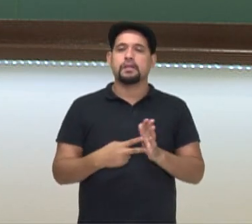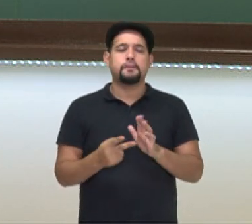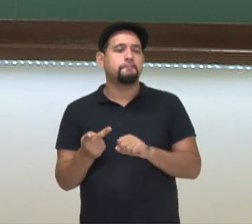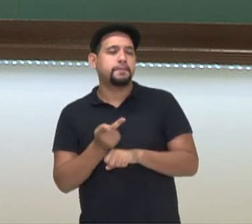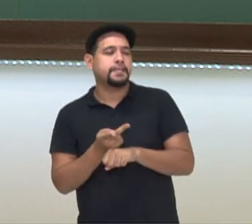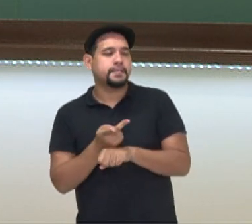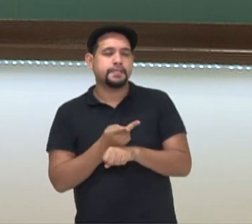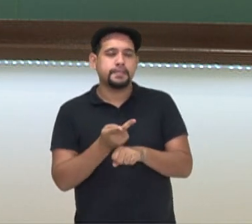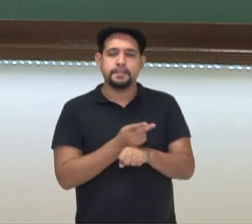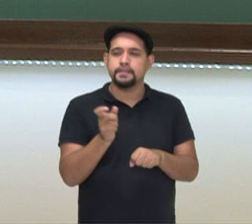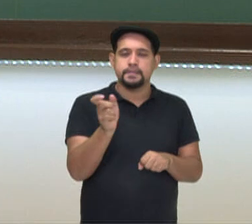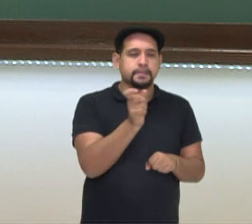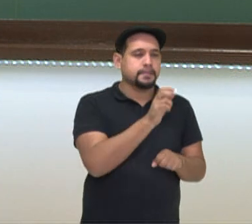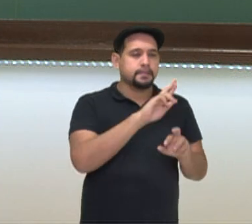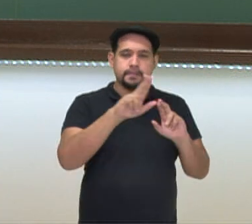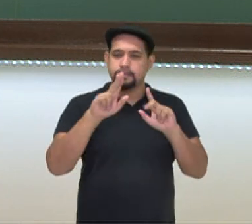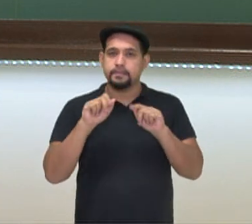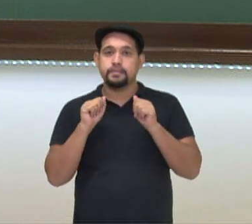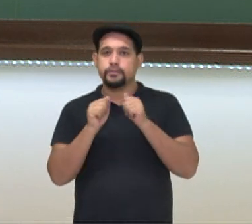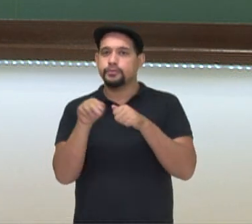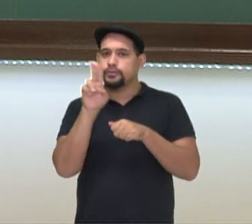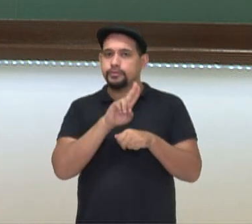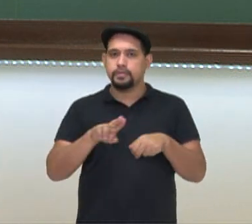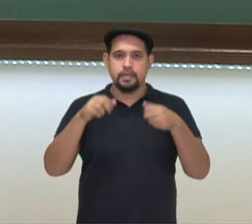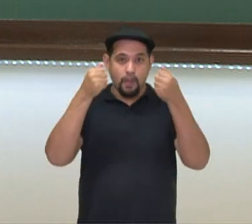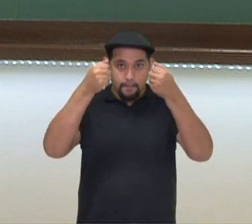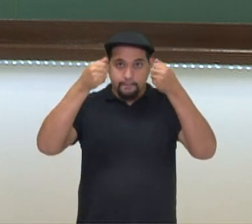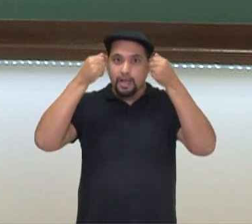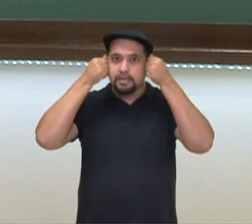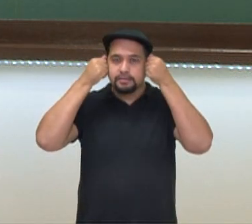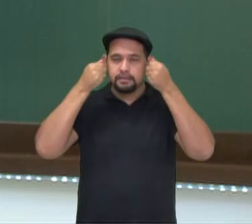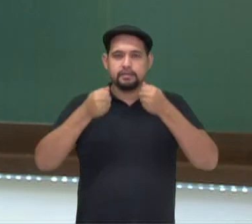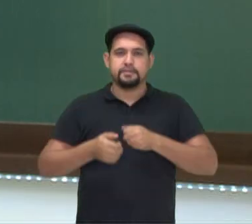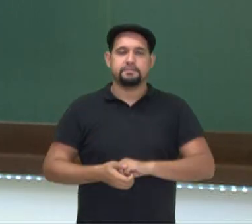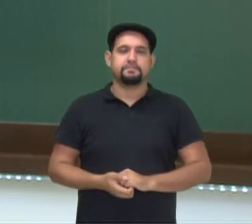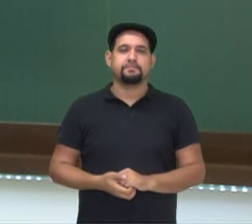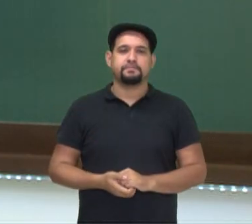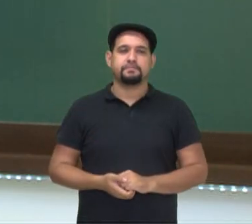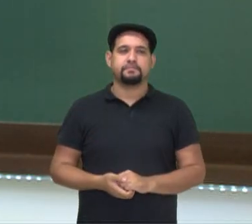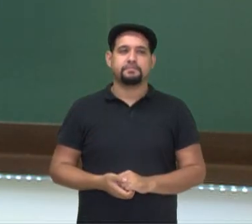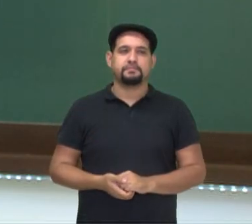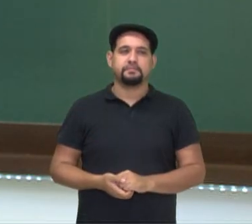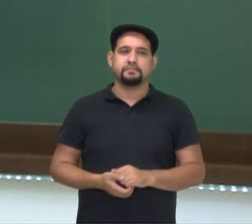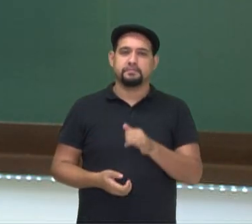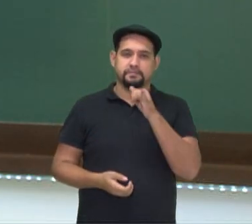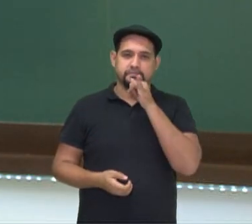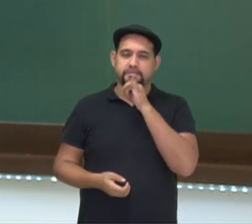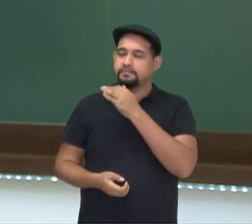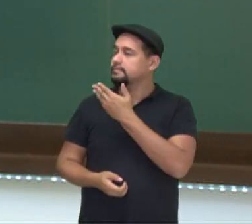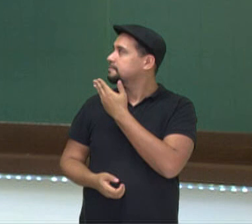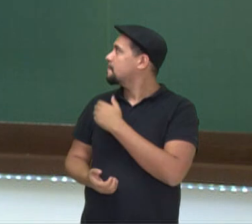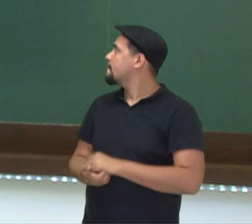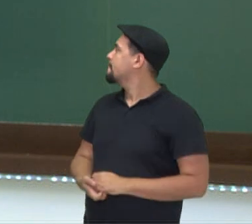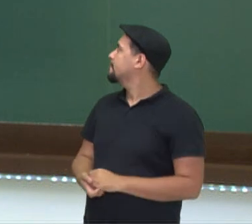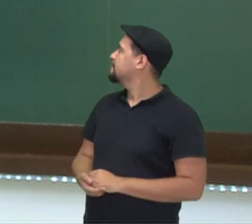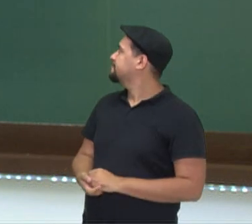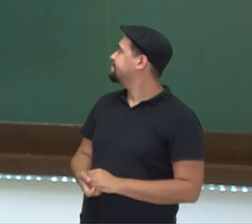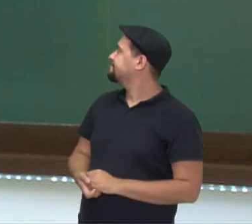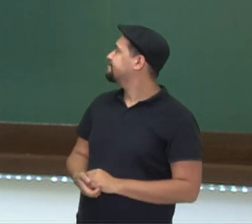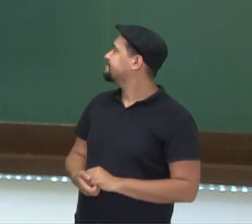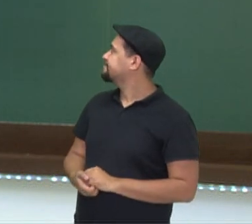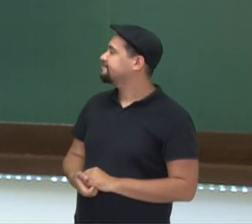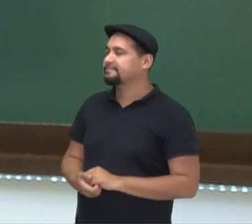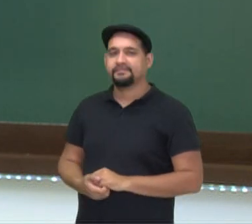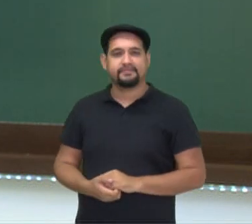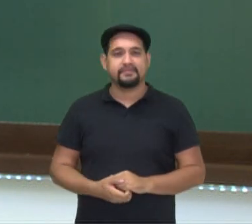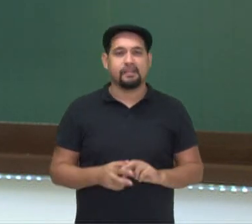buscando os personagens diferentes através das máscaras. Então, aqui outro exemplo, outra foto do teatro,